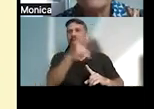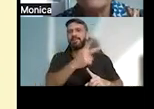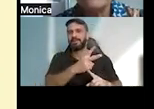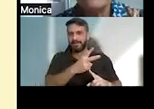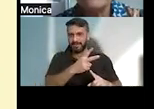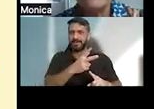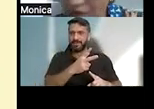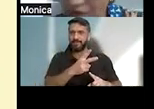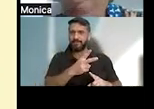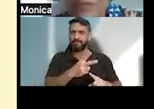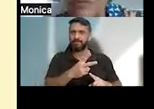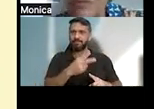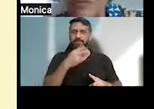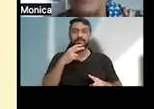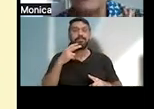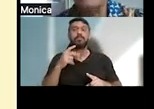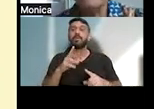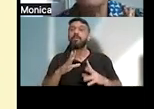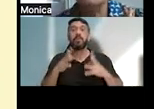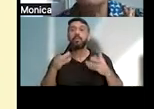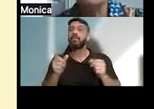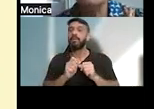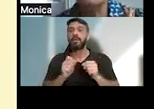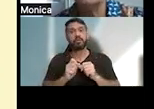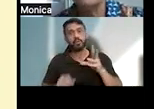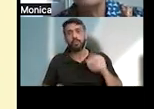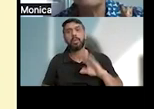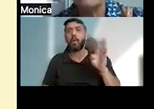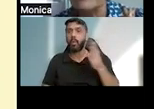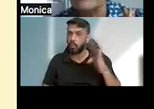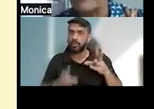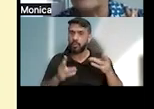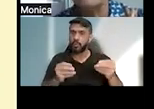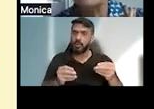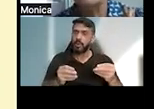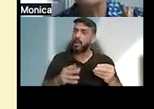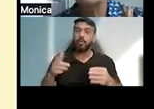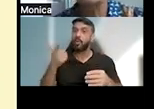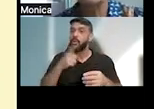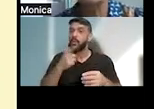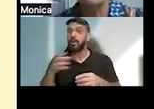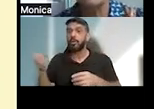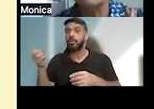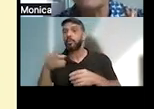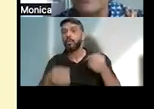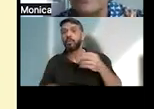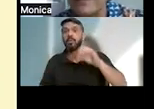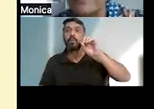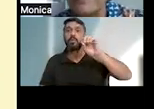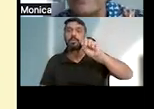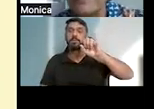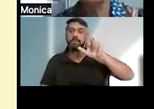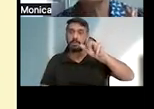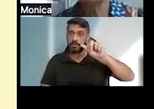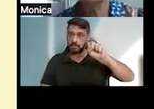os alunos são os que fazem tudo. Então, vai uma novo integrante da Osiris, eles que fazem os